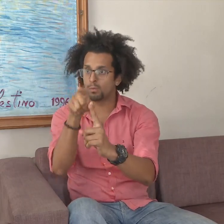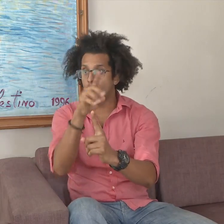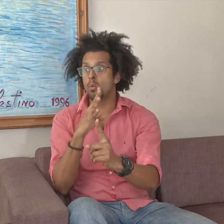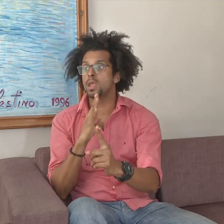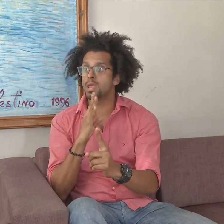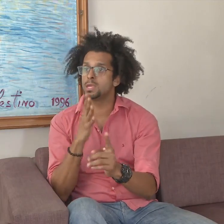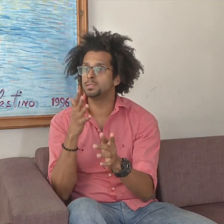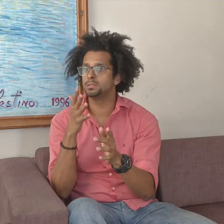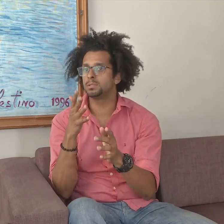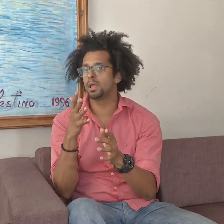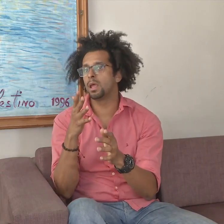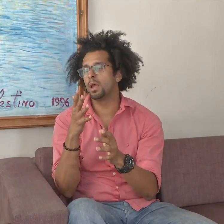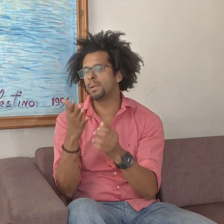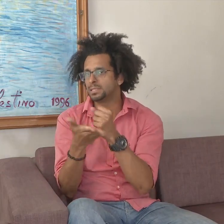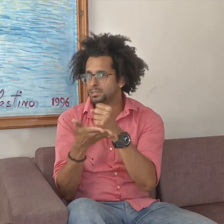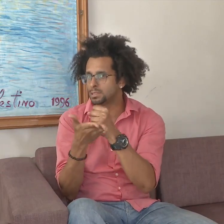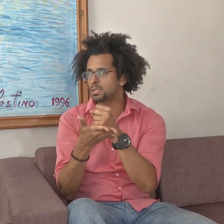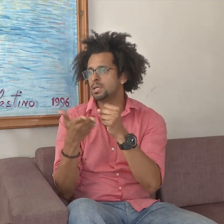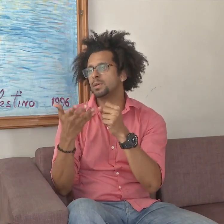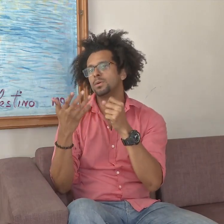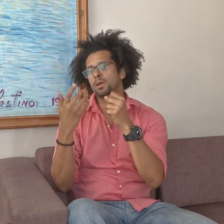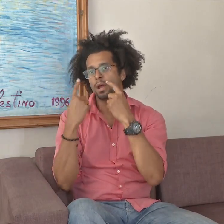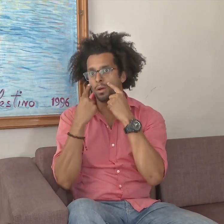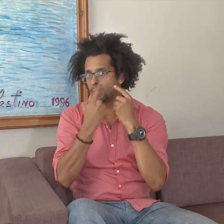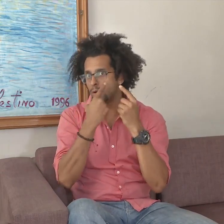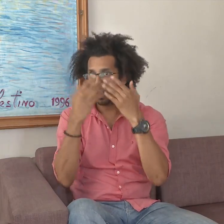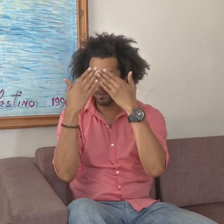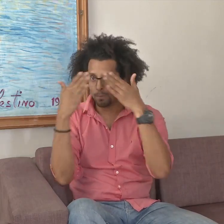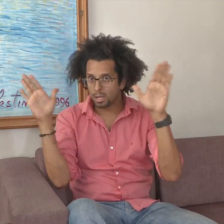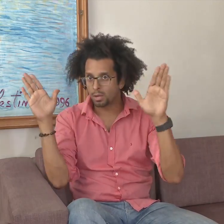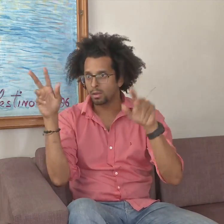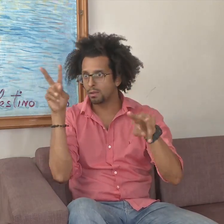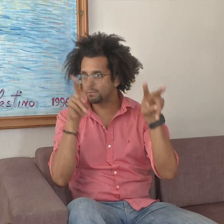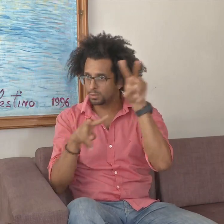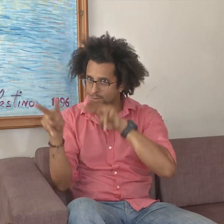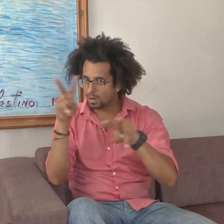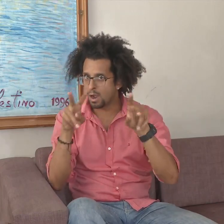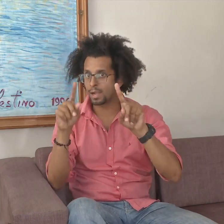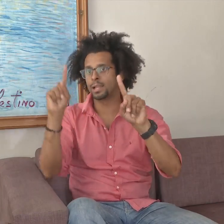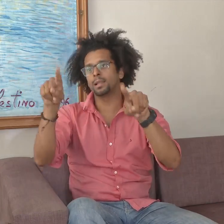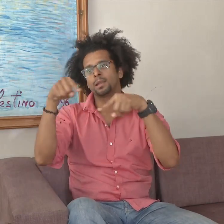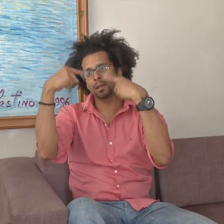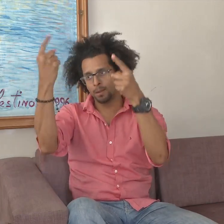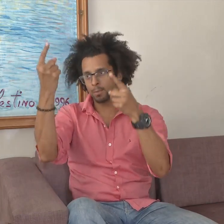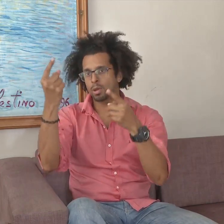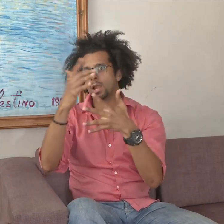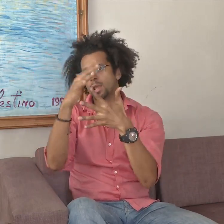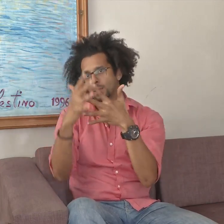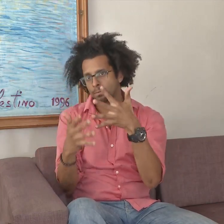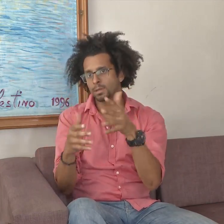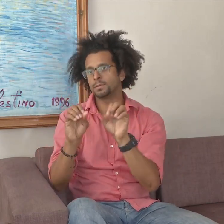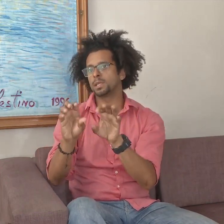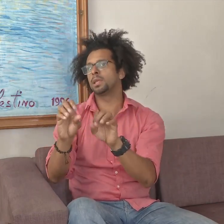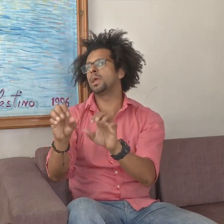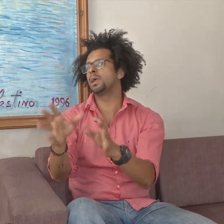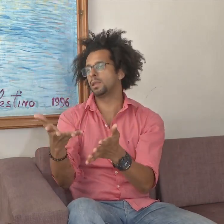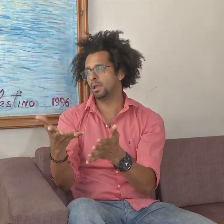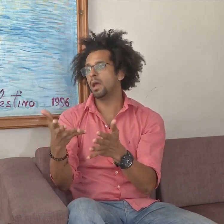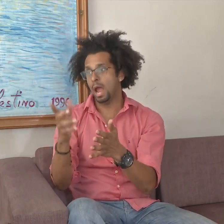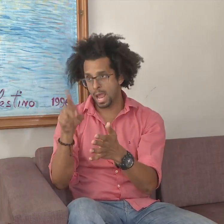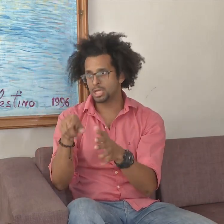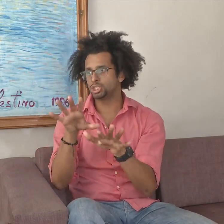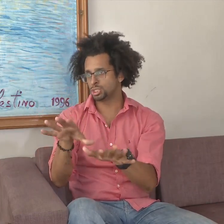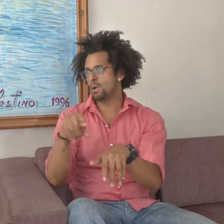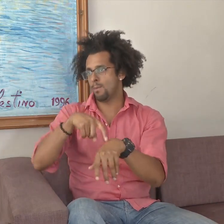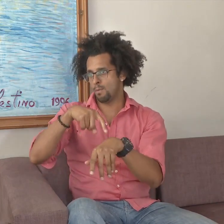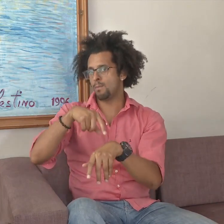as pessoas também conheçam o básico, para que eles tenham uma visão aberta, para depois também ensinar Libras para